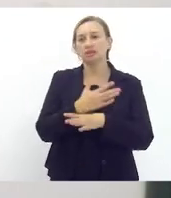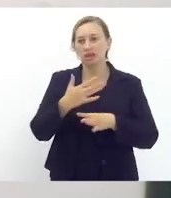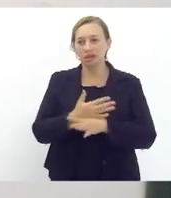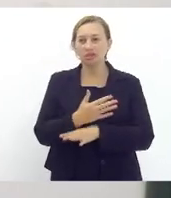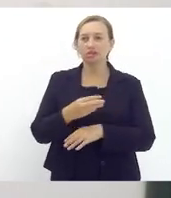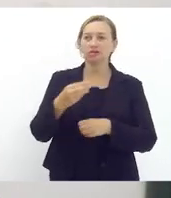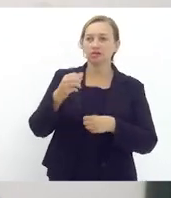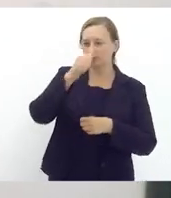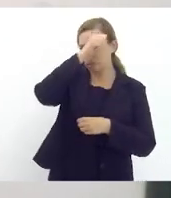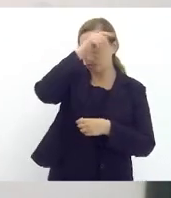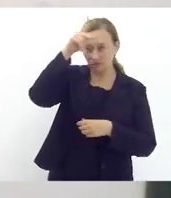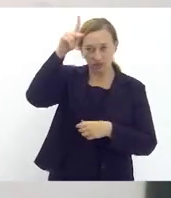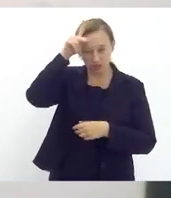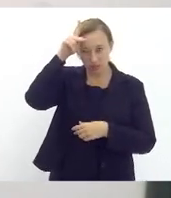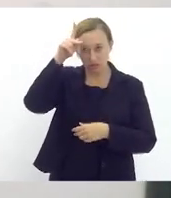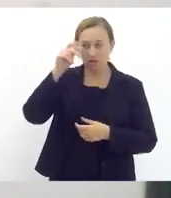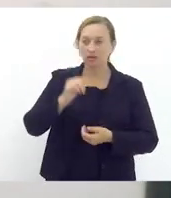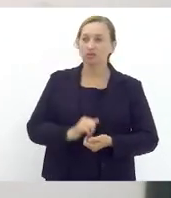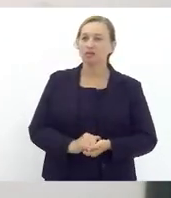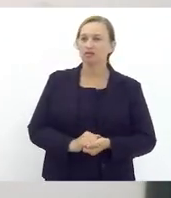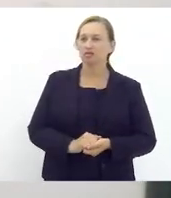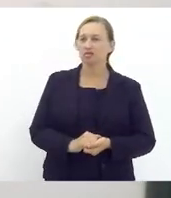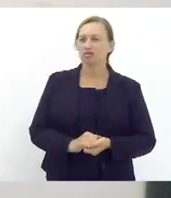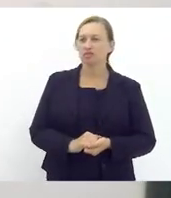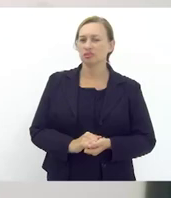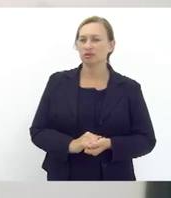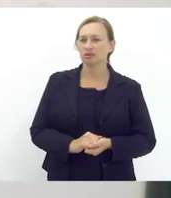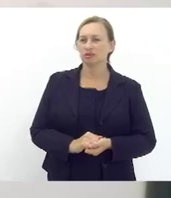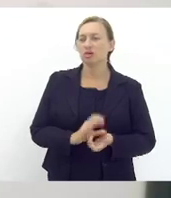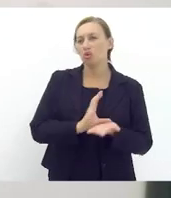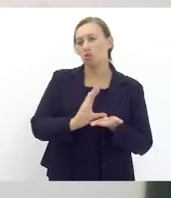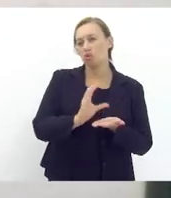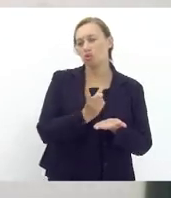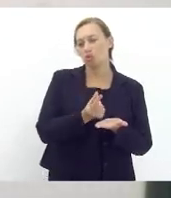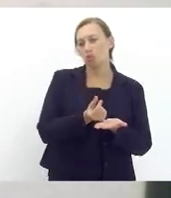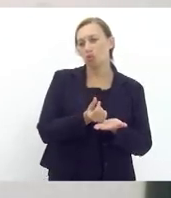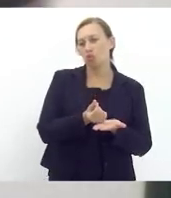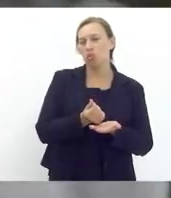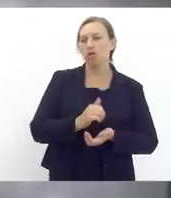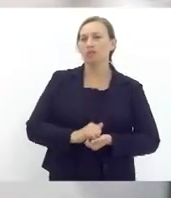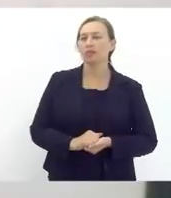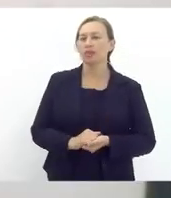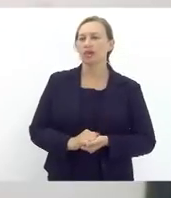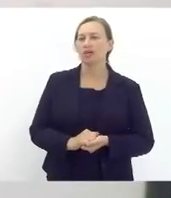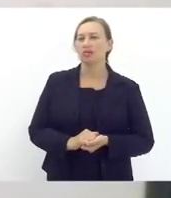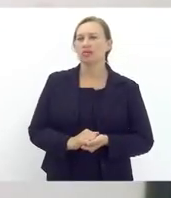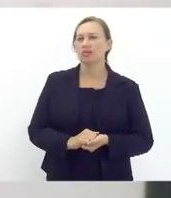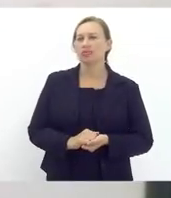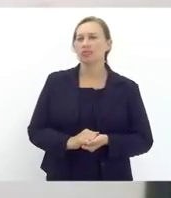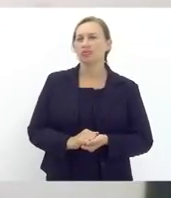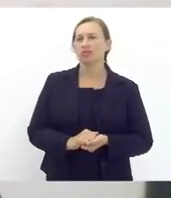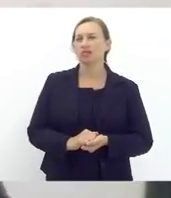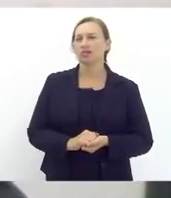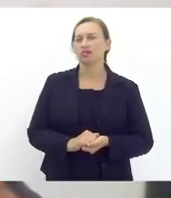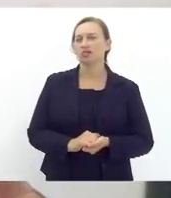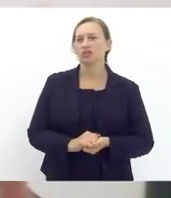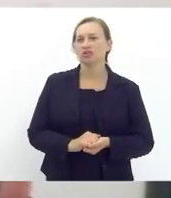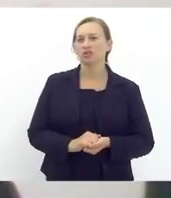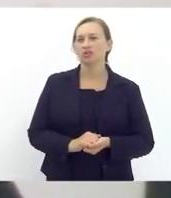estados tem direito desse recurso tá isso é ponto dado agora